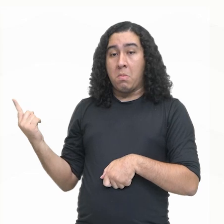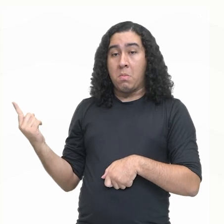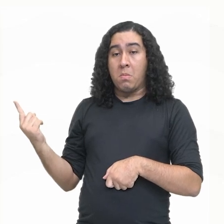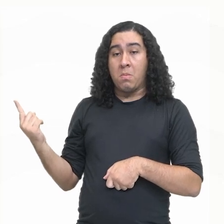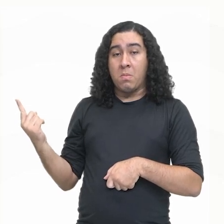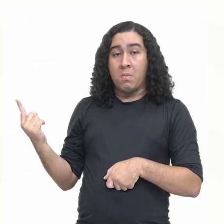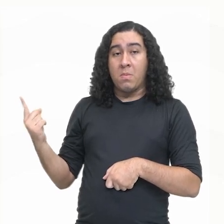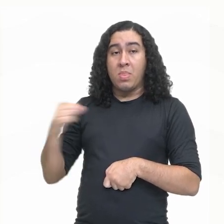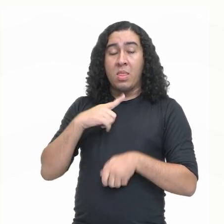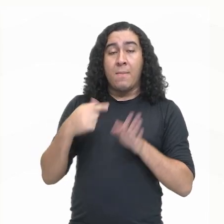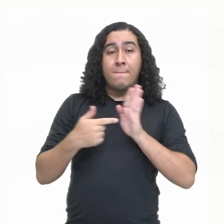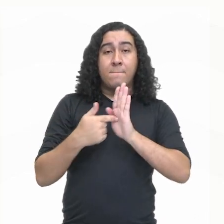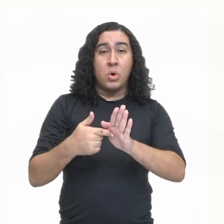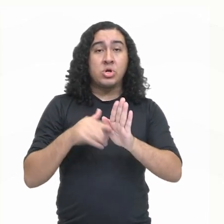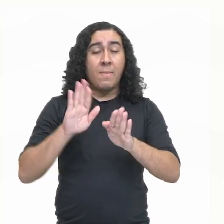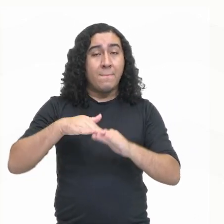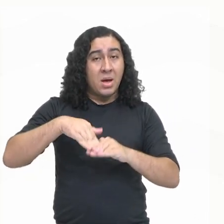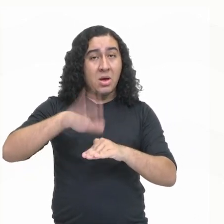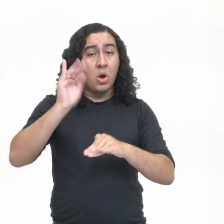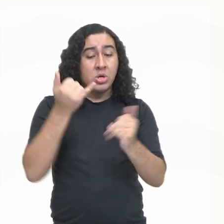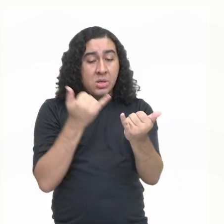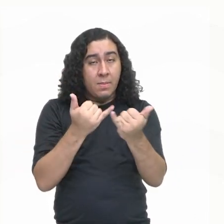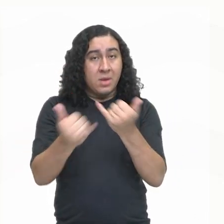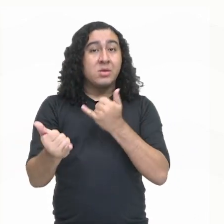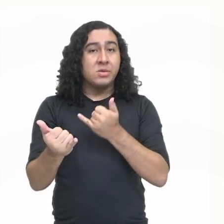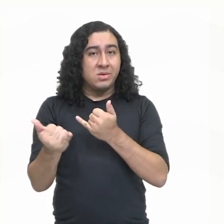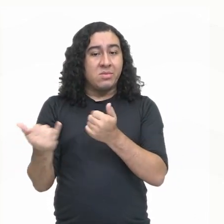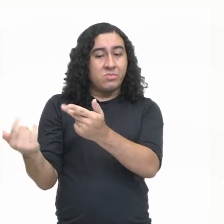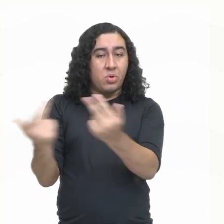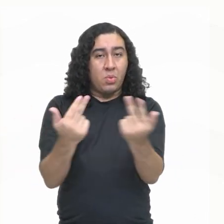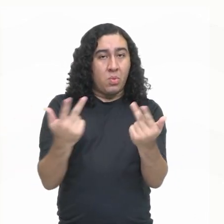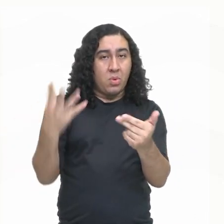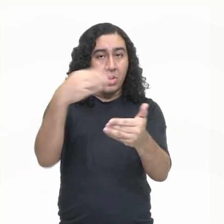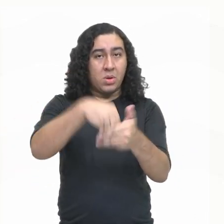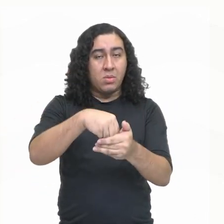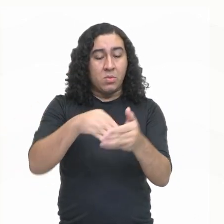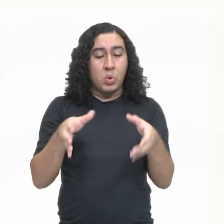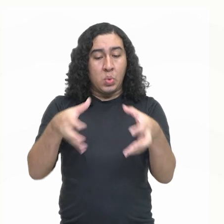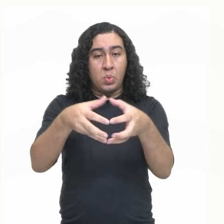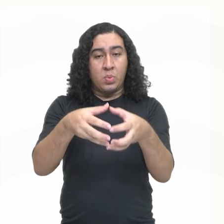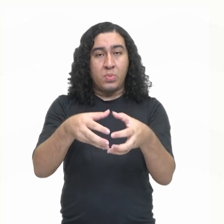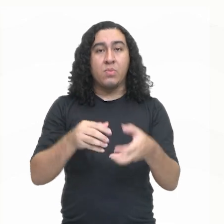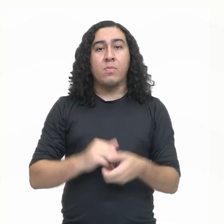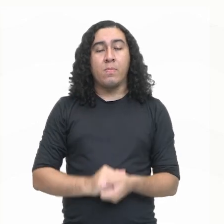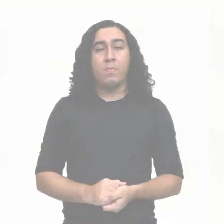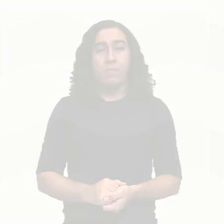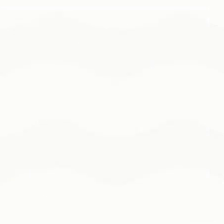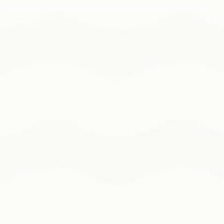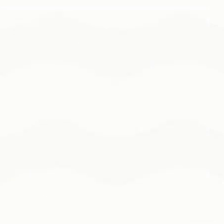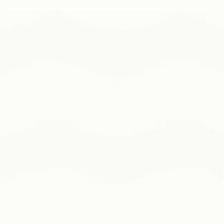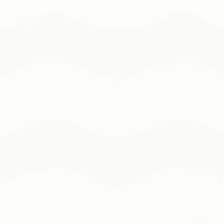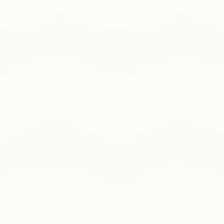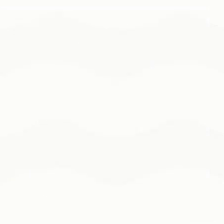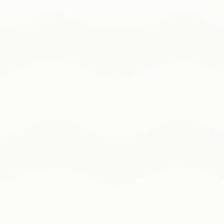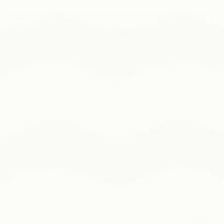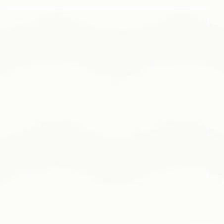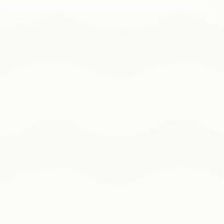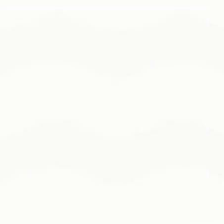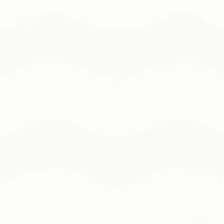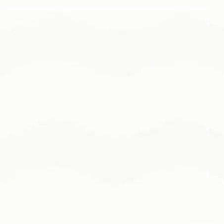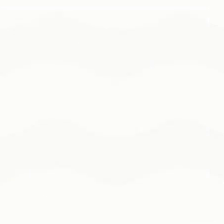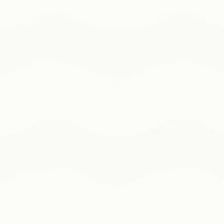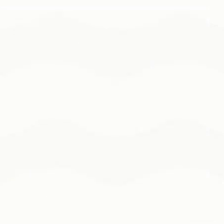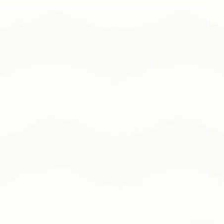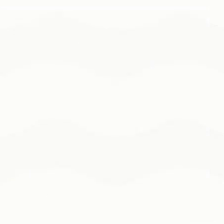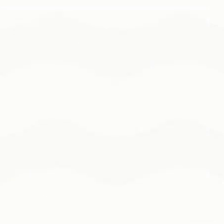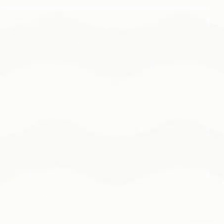eu estou mostrando maior semelhança entre os representantes, certo? Então, as espécies